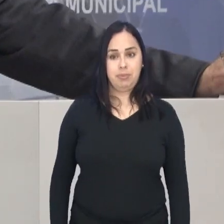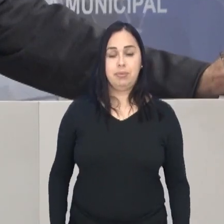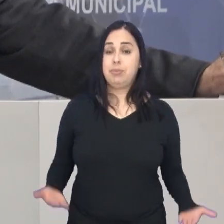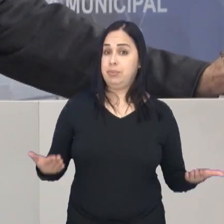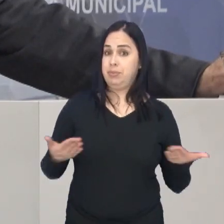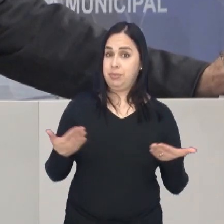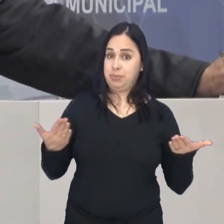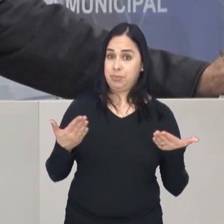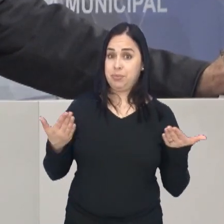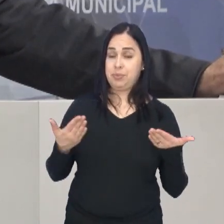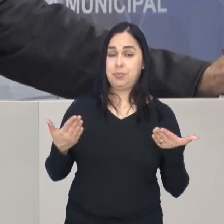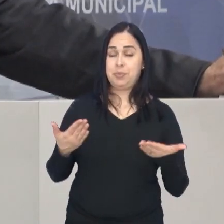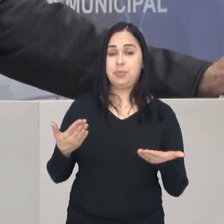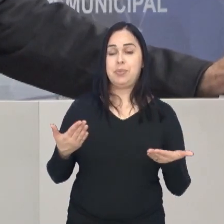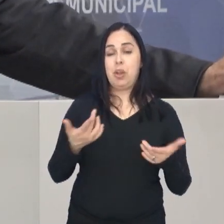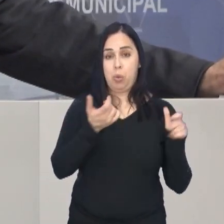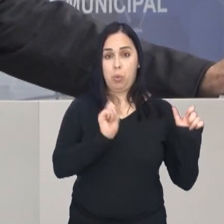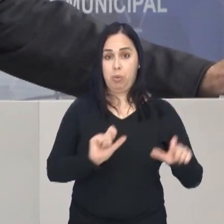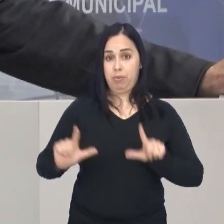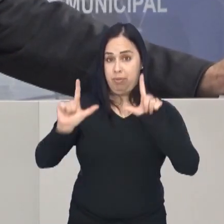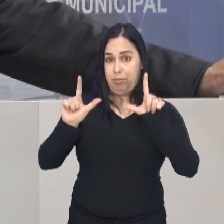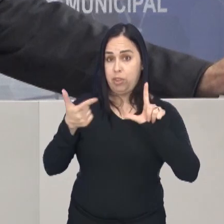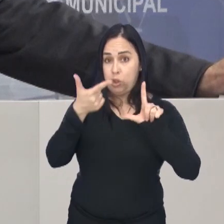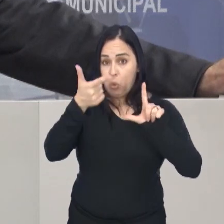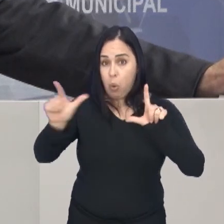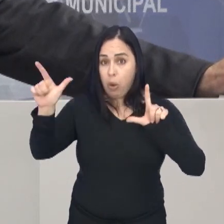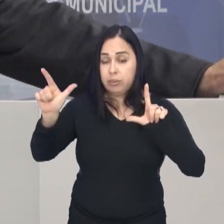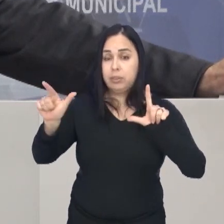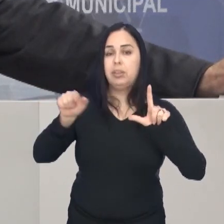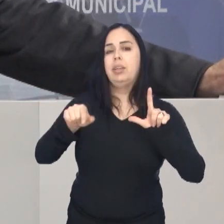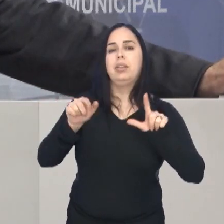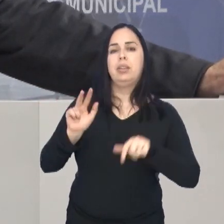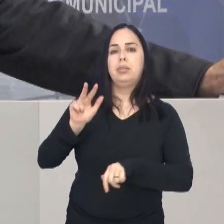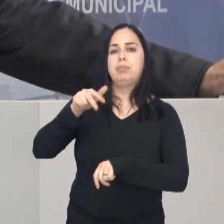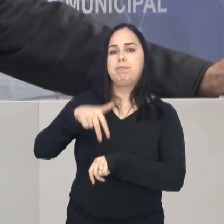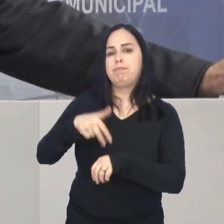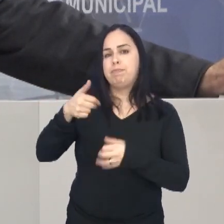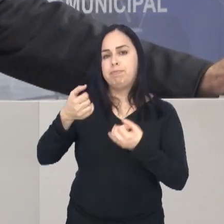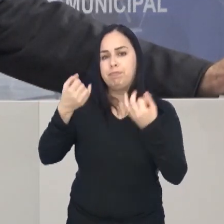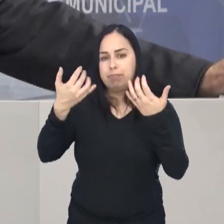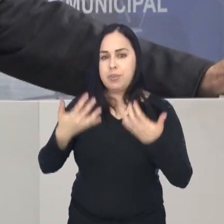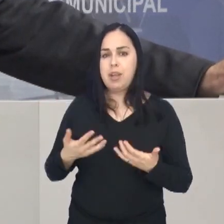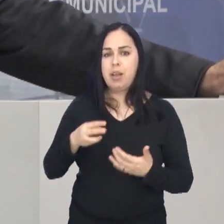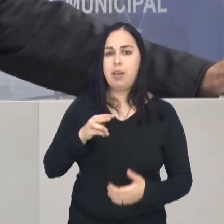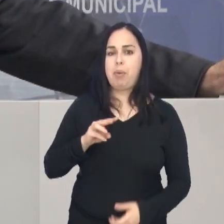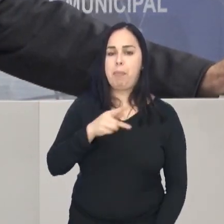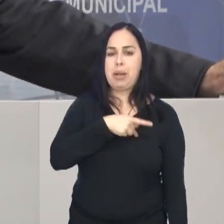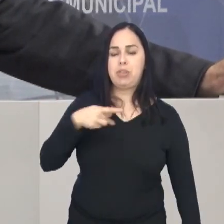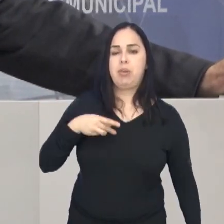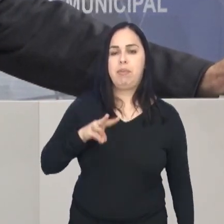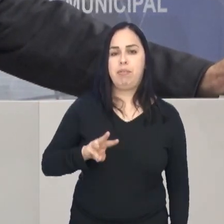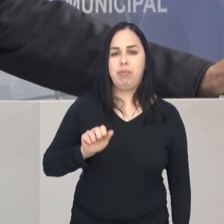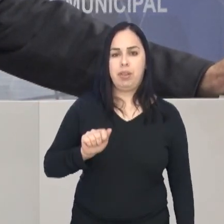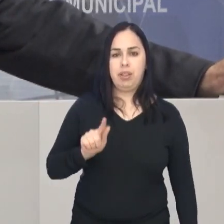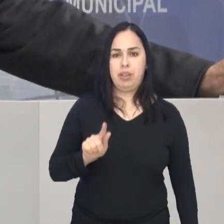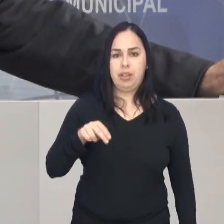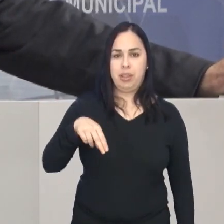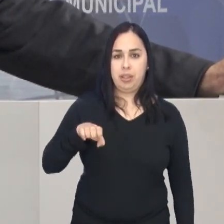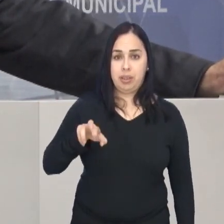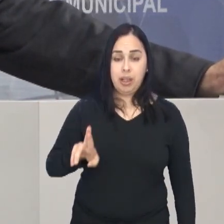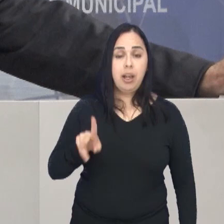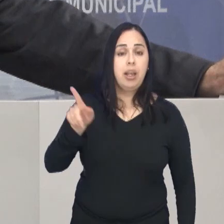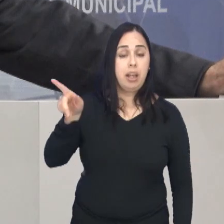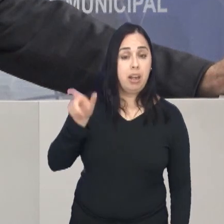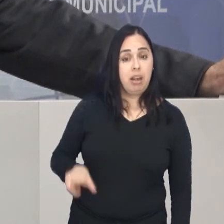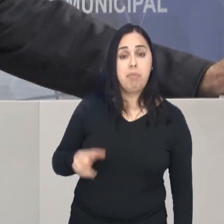Agora, o próximo vídeo, nós vamos ter a palavra do pastor Wagner Lima, grande amigo, um